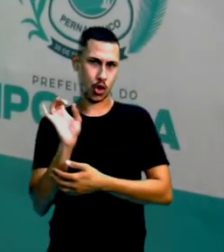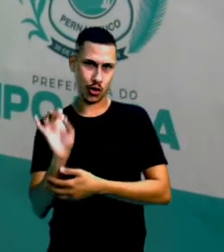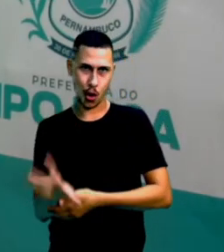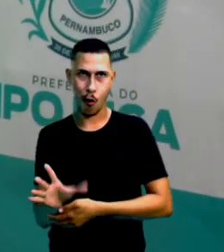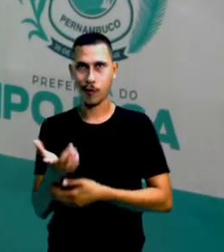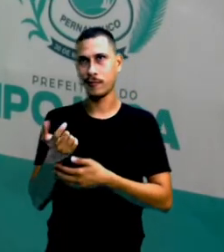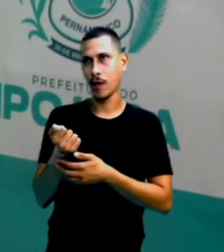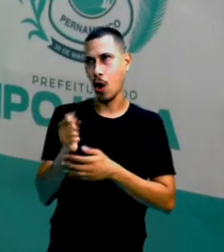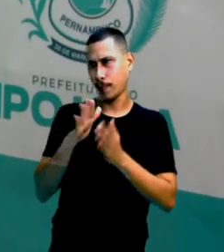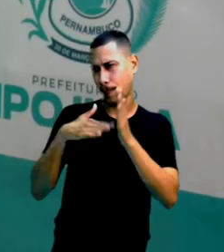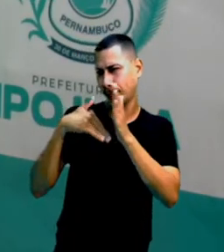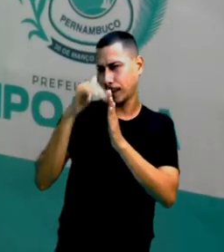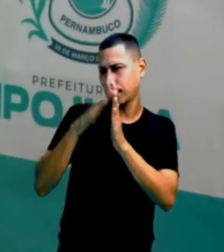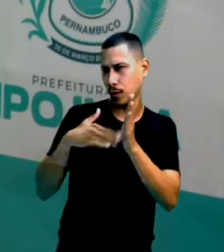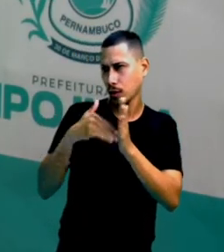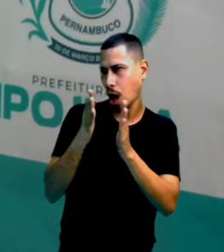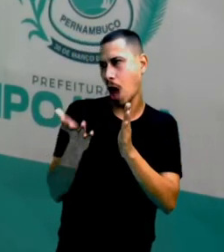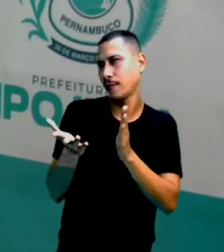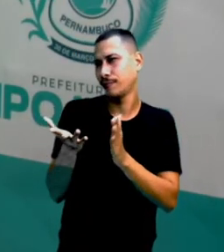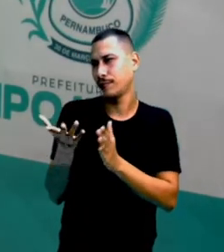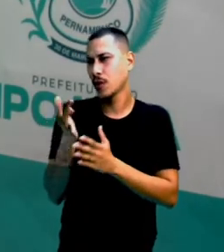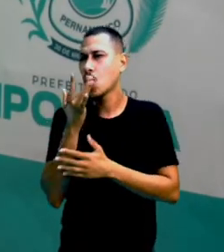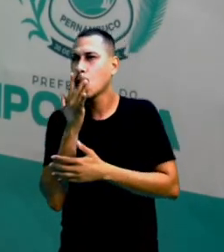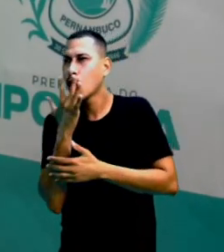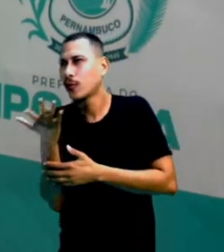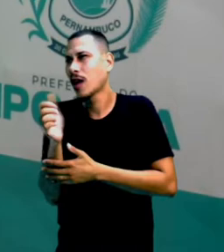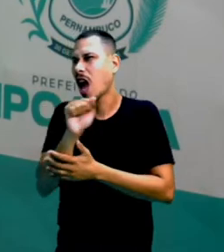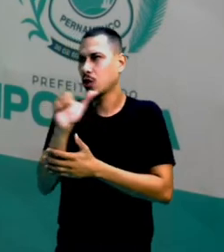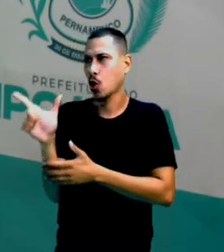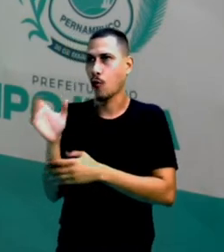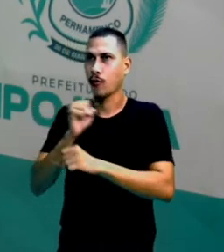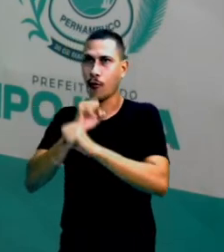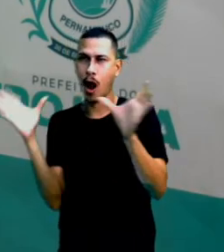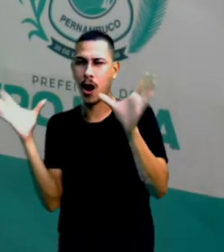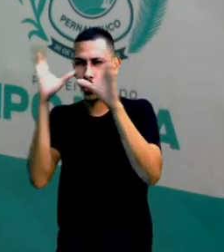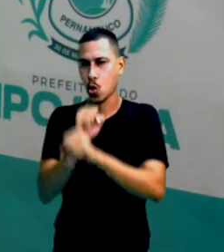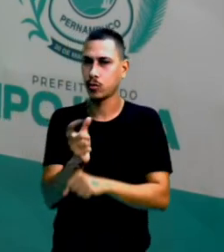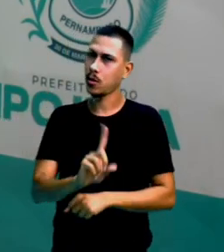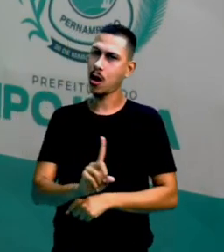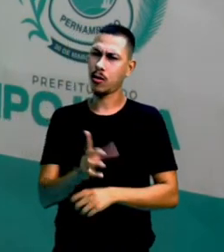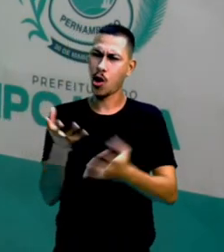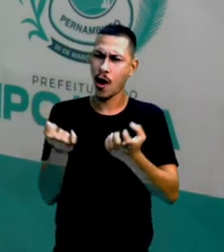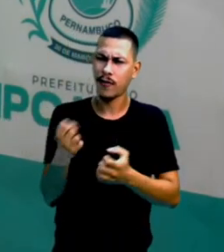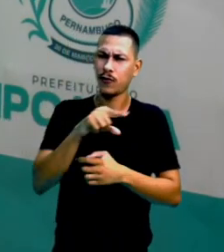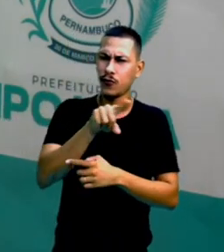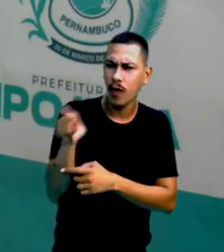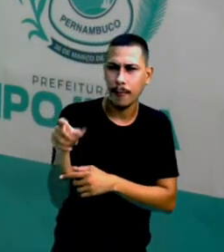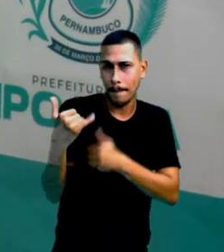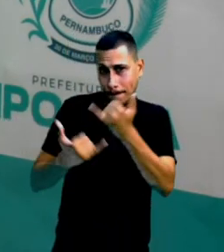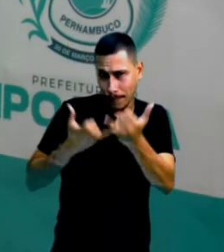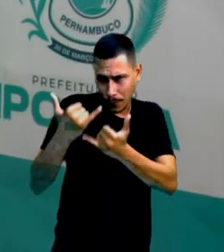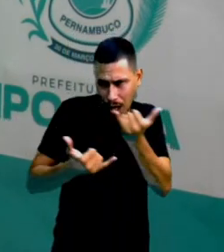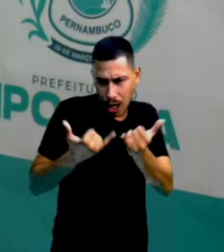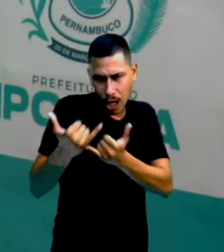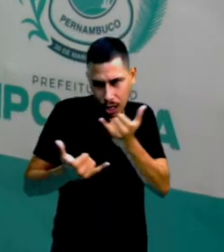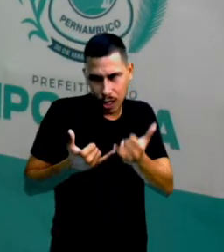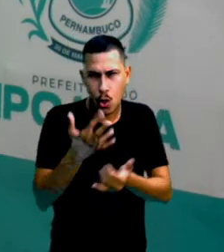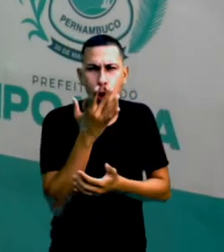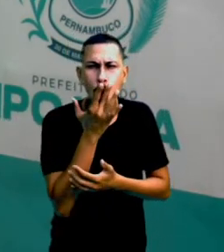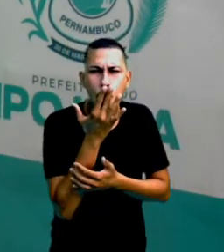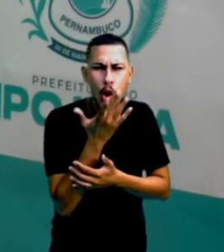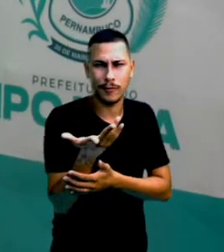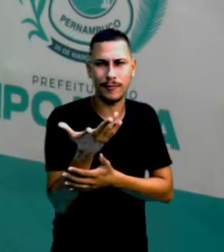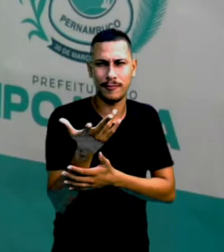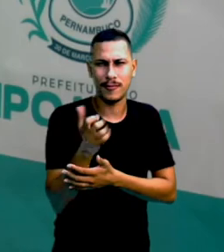pegar, vou pegar o lápis azul escuro e o lápis azul claro. Não. Eu quero que vocês brinquem com essas cores. O